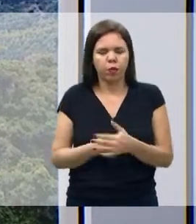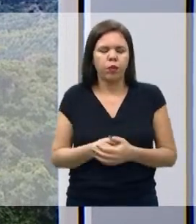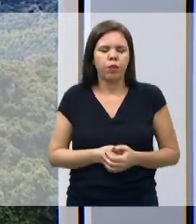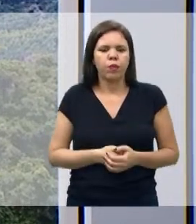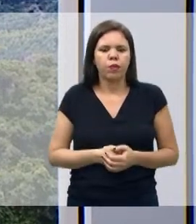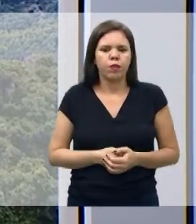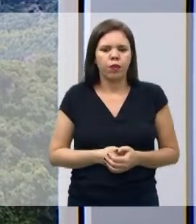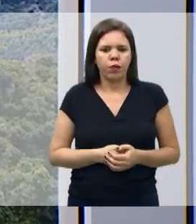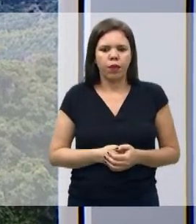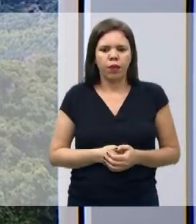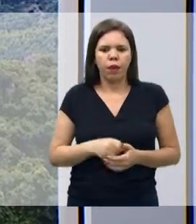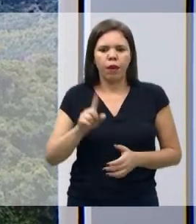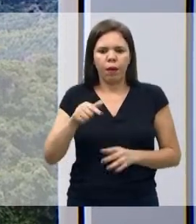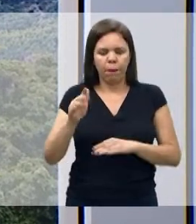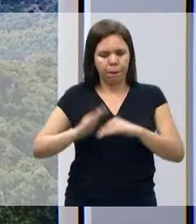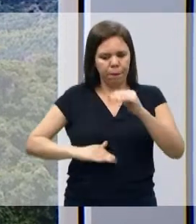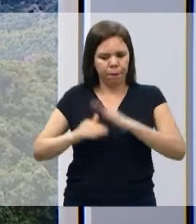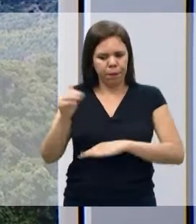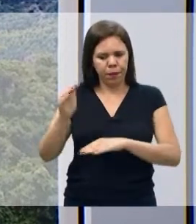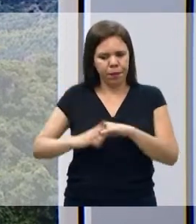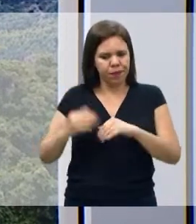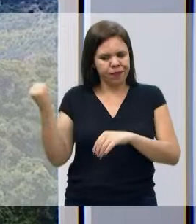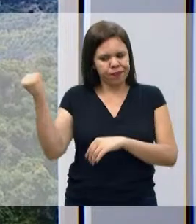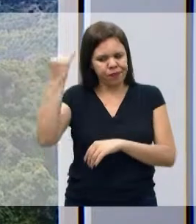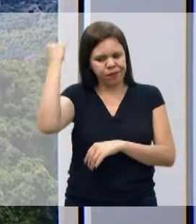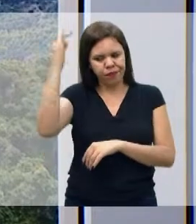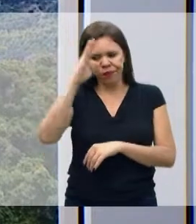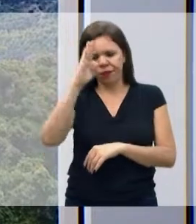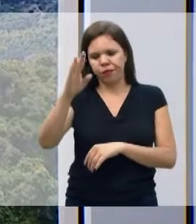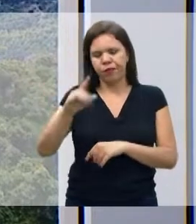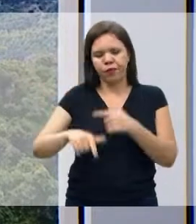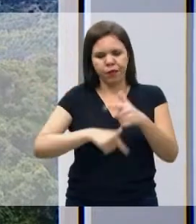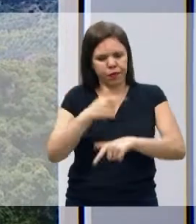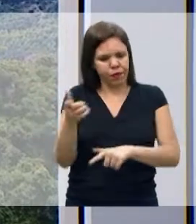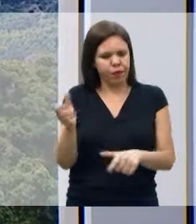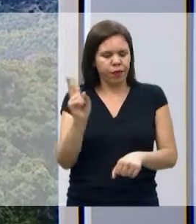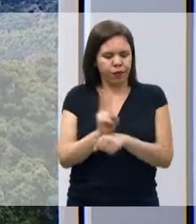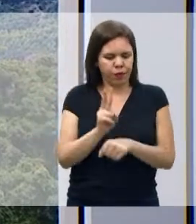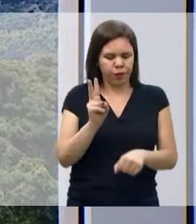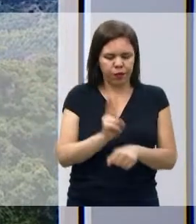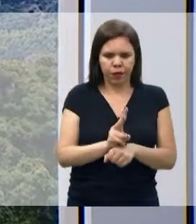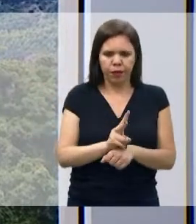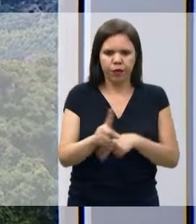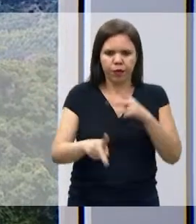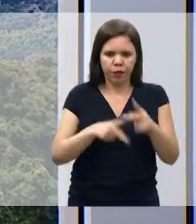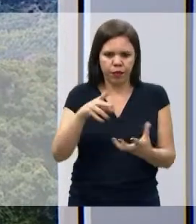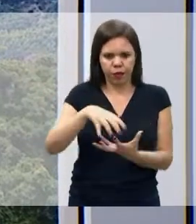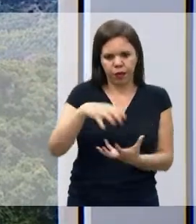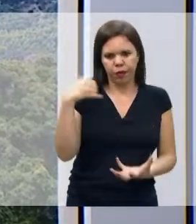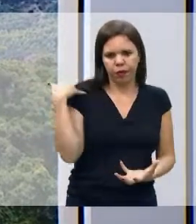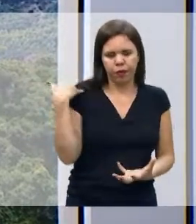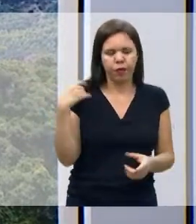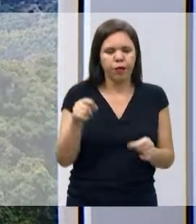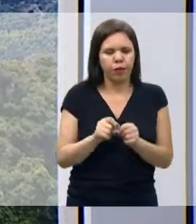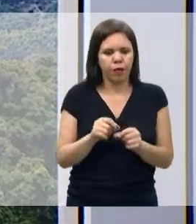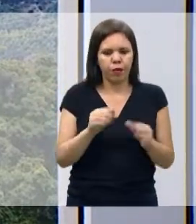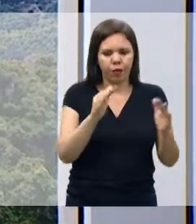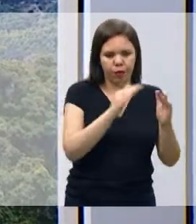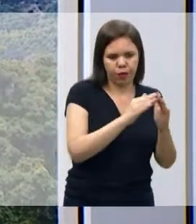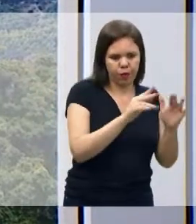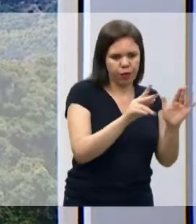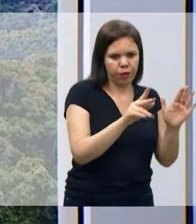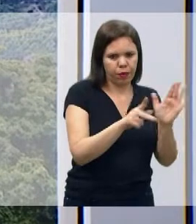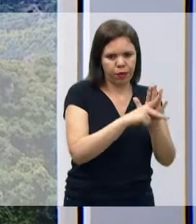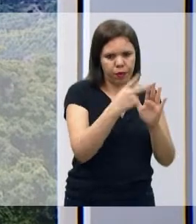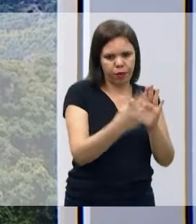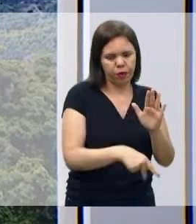reconhecendo que é um profissional importantíssimo nessa rede de cuidados das pessoas idosas, seja no domicílio especialmente,